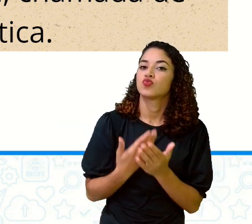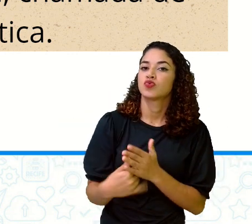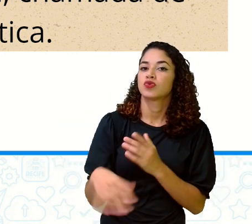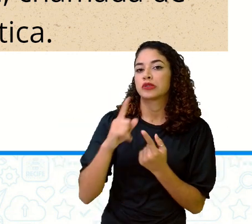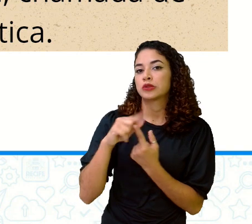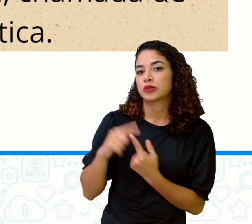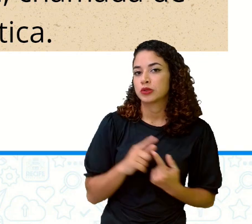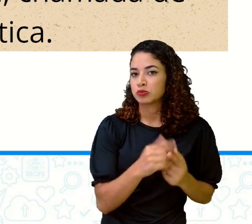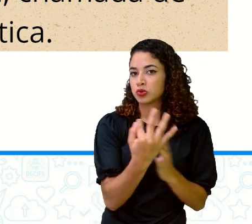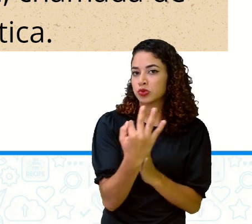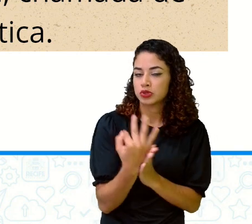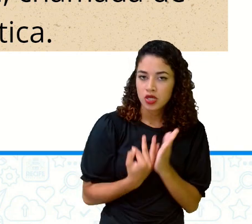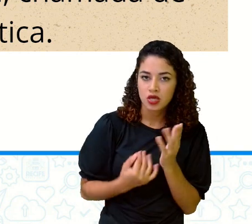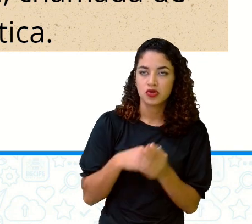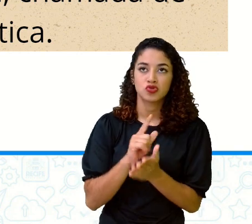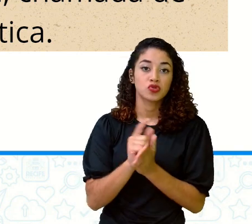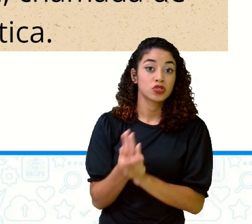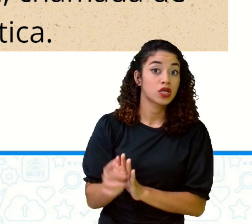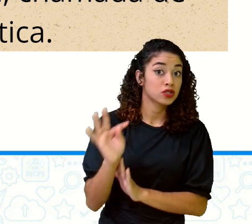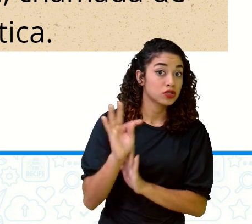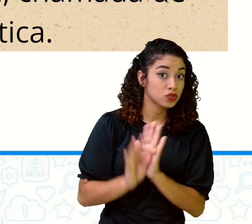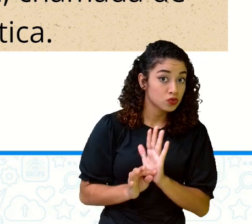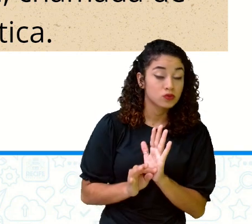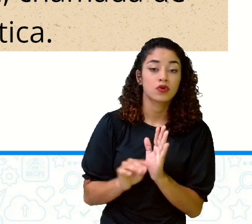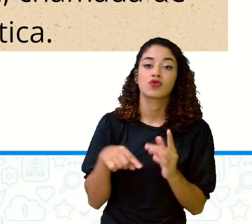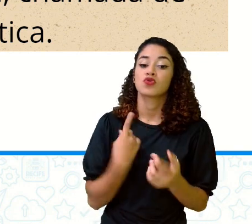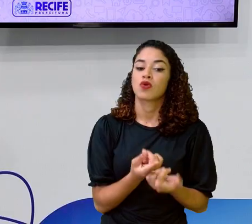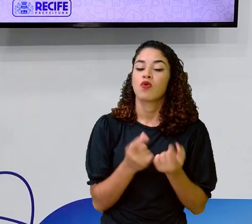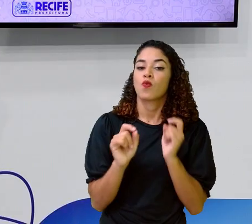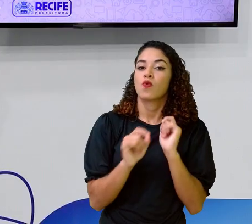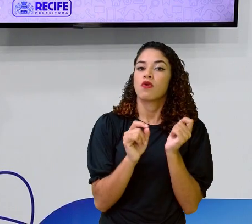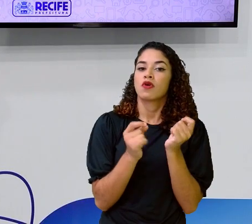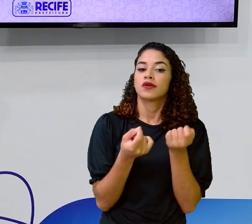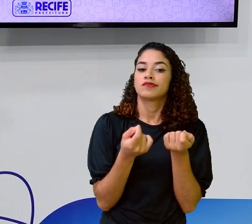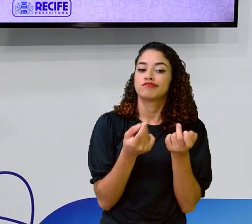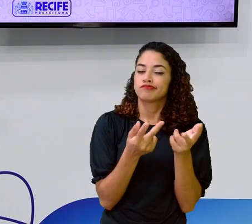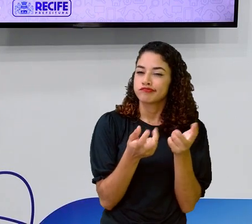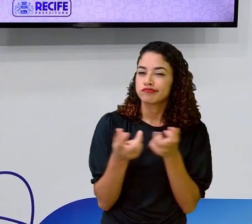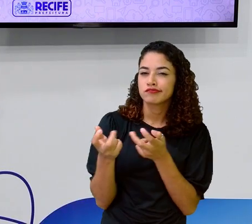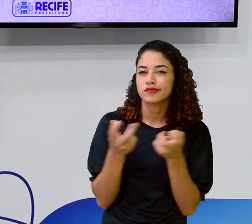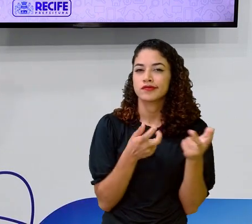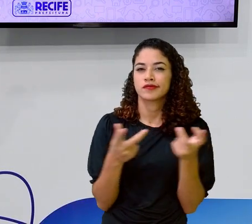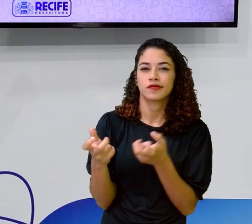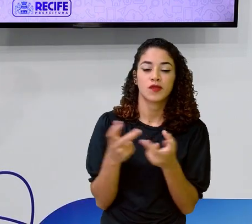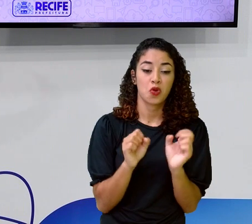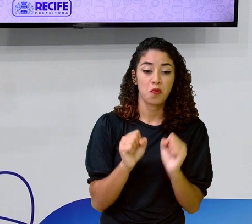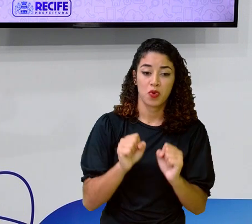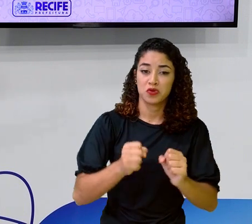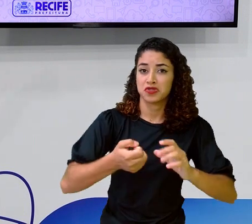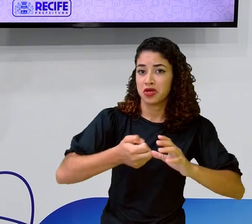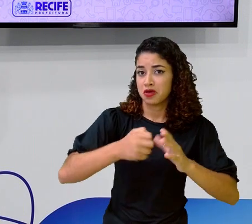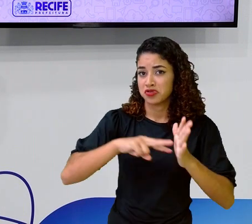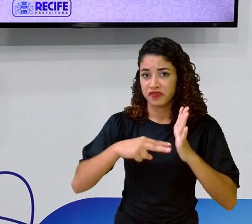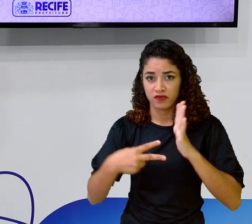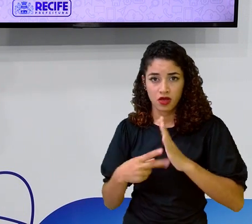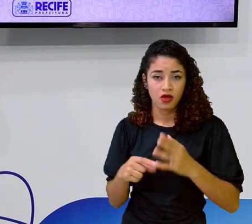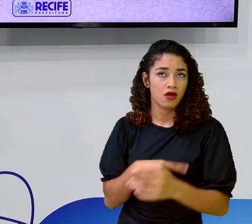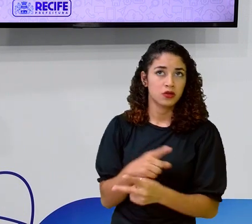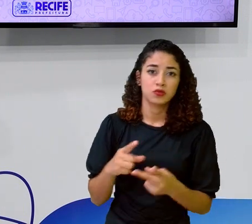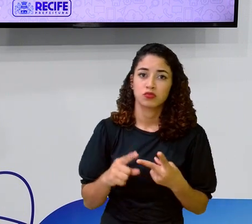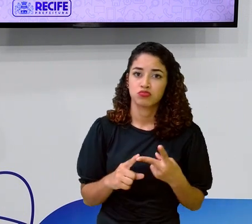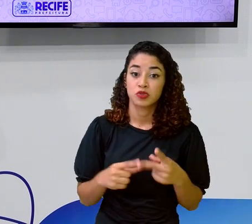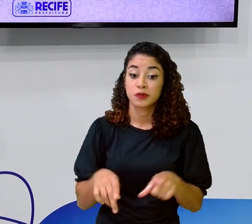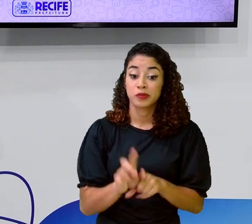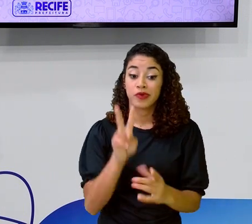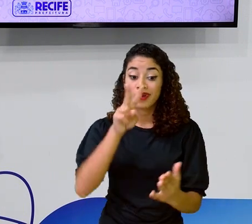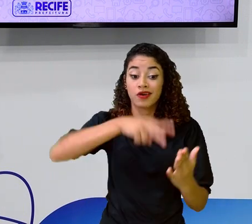textos, os gêneros textuais, a gente faz, essa observação, tanto na definição, como através, da